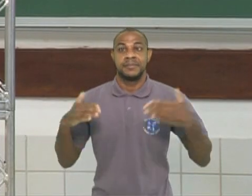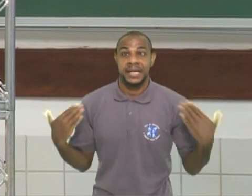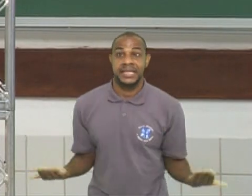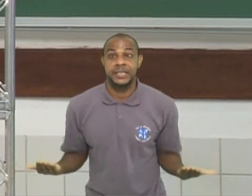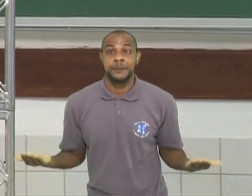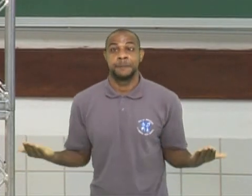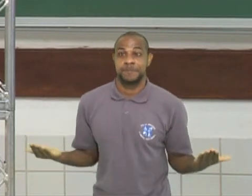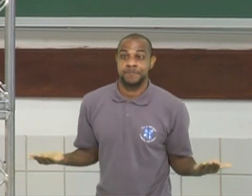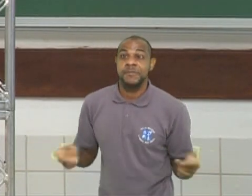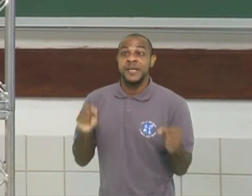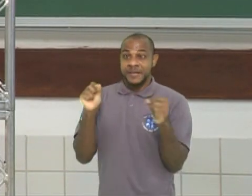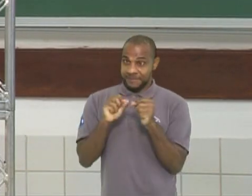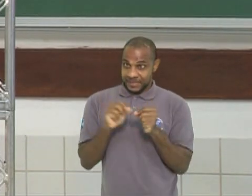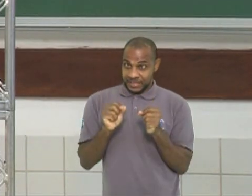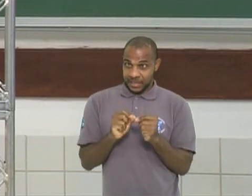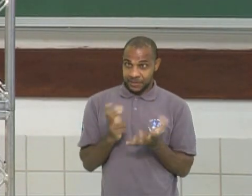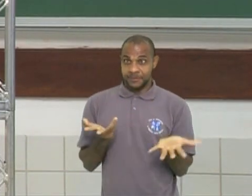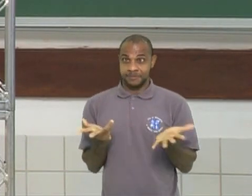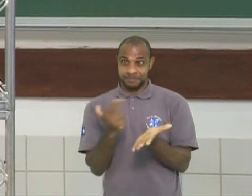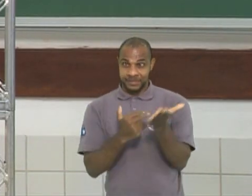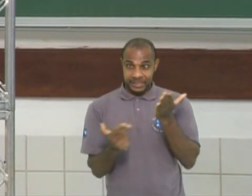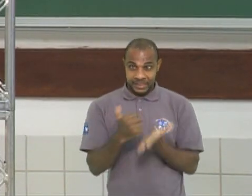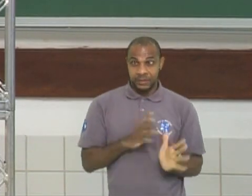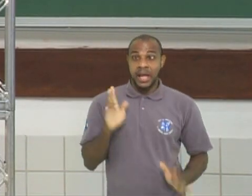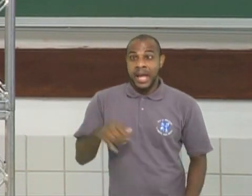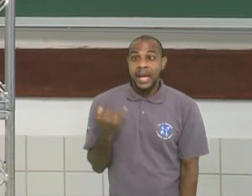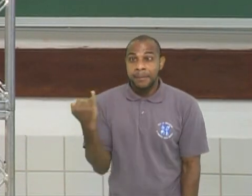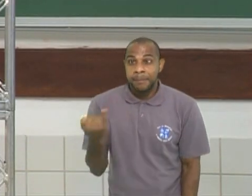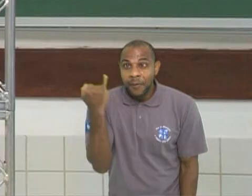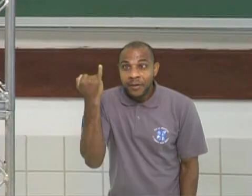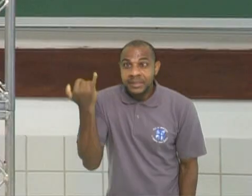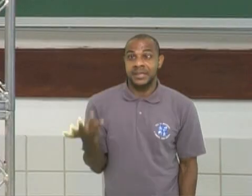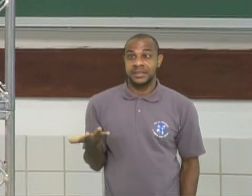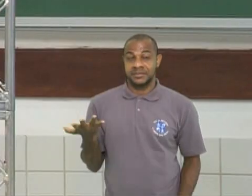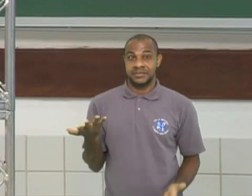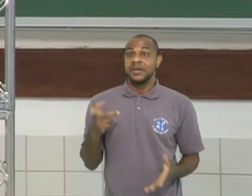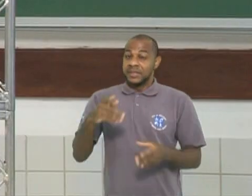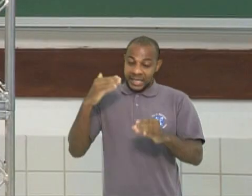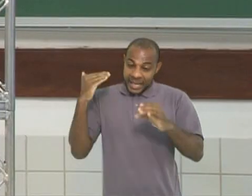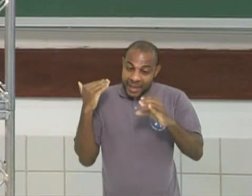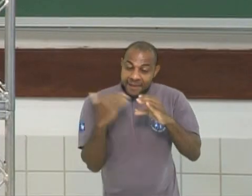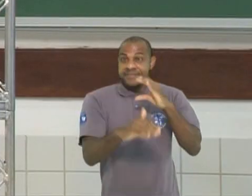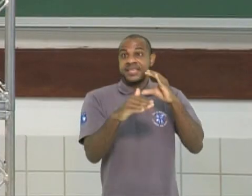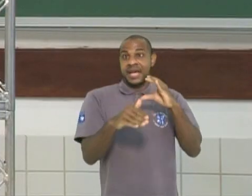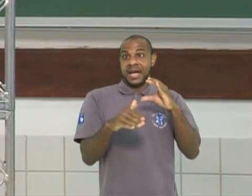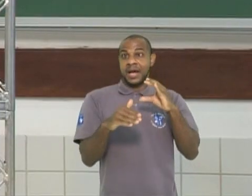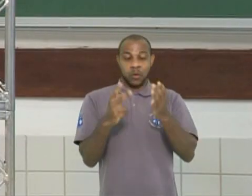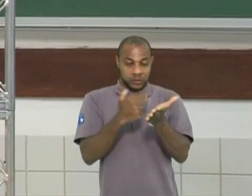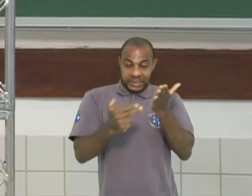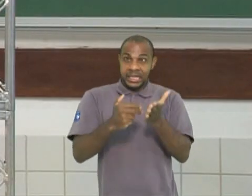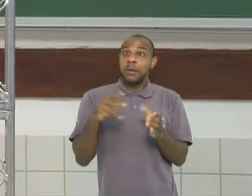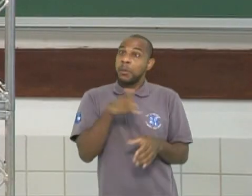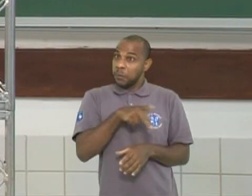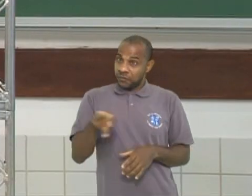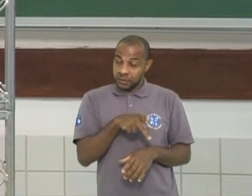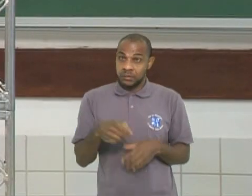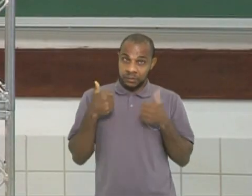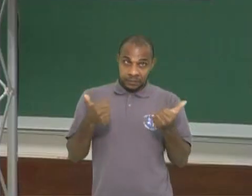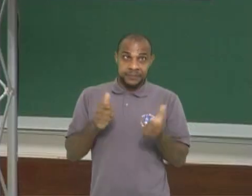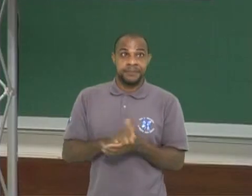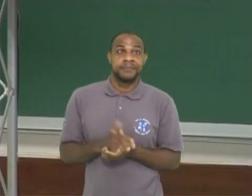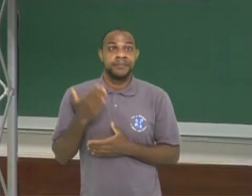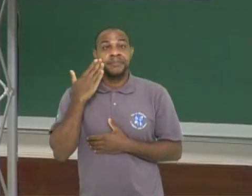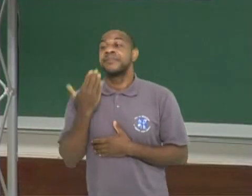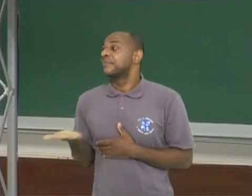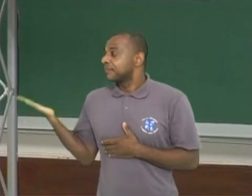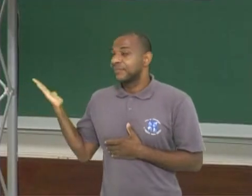Então, pessoal, fizeram o desenho? É importante vocês enviar esse desenho para o professor de vocês, tá bom? Mostra para ele. Então, vamos